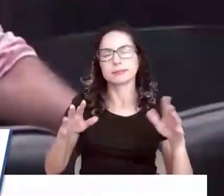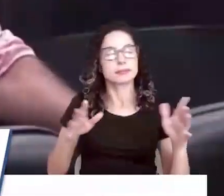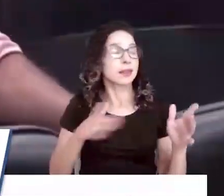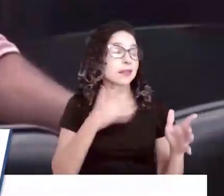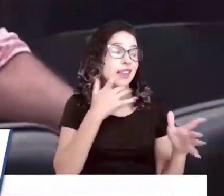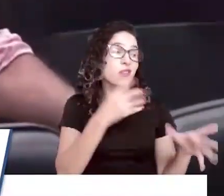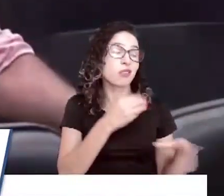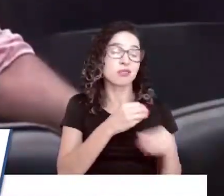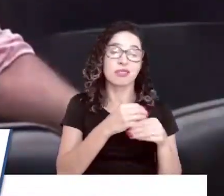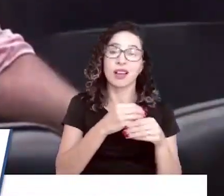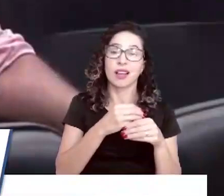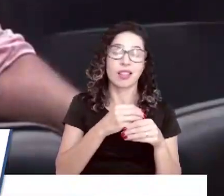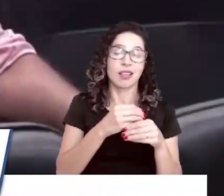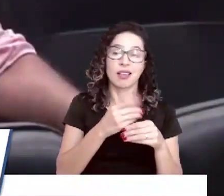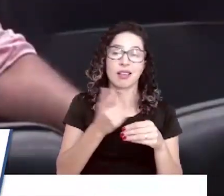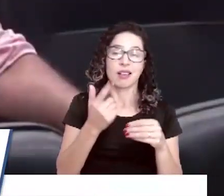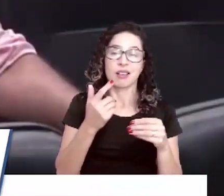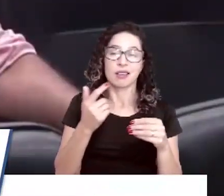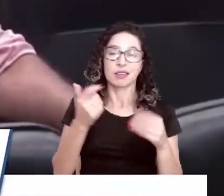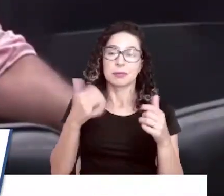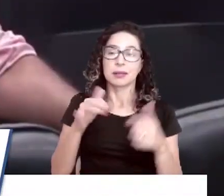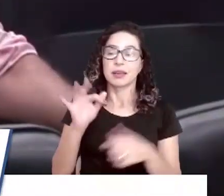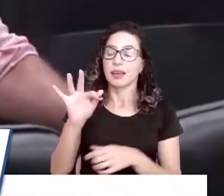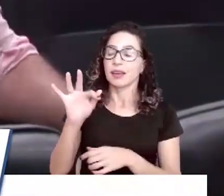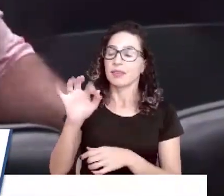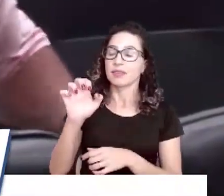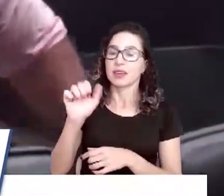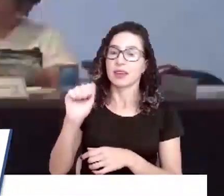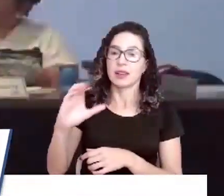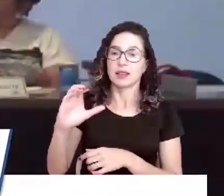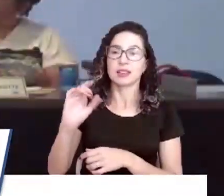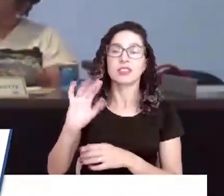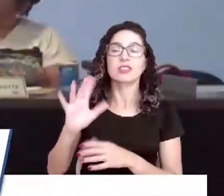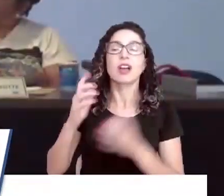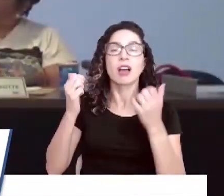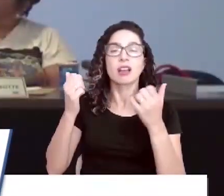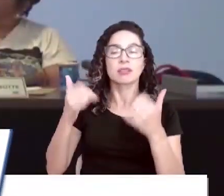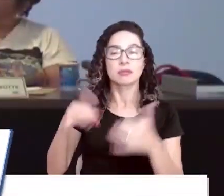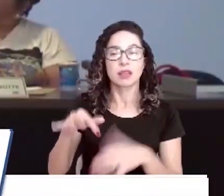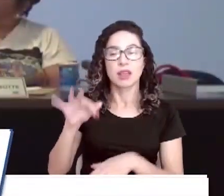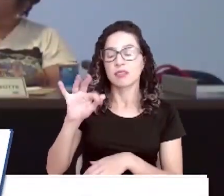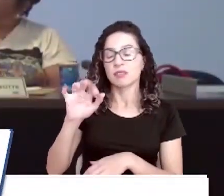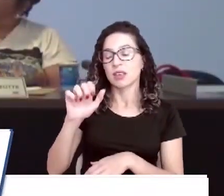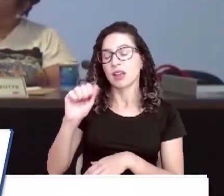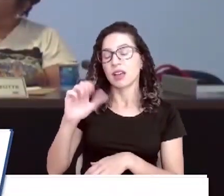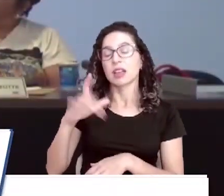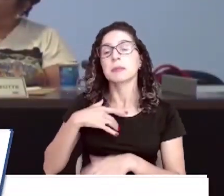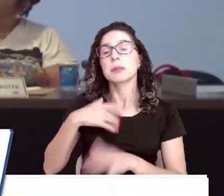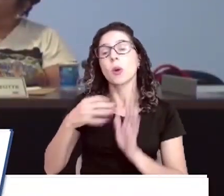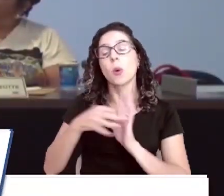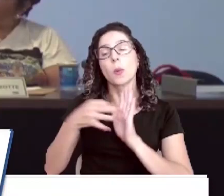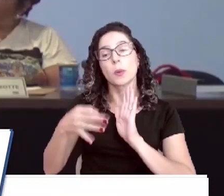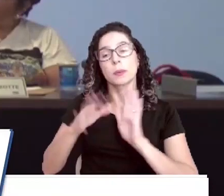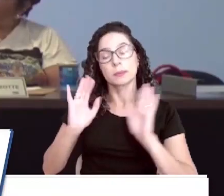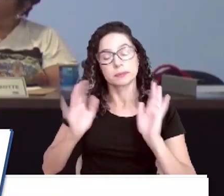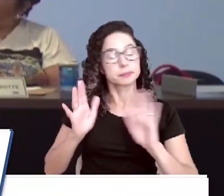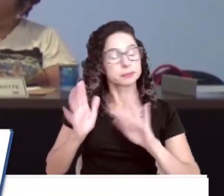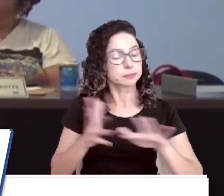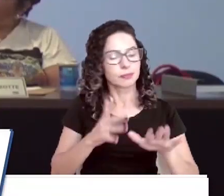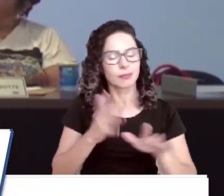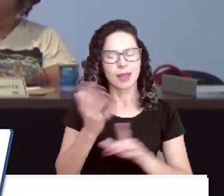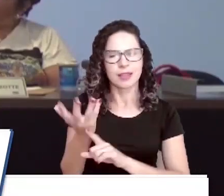eu nem vou fazer comentário da FEAC, porque eu já fiz os comentários que eu acho da FEAC. Agora, a arte e